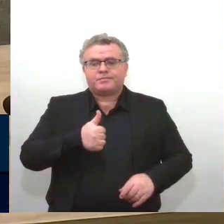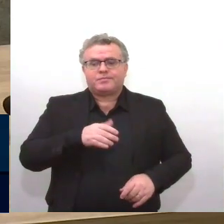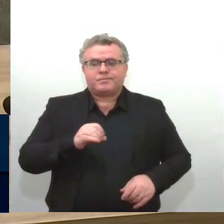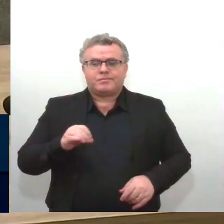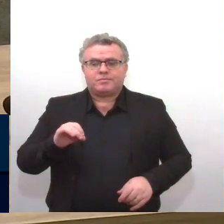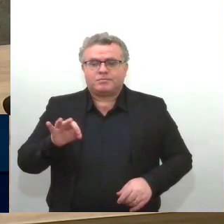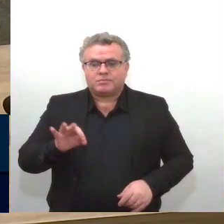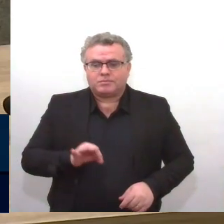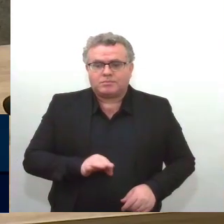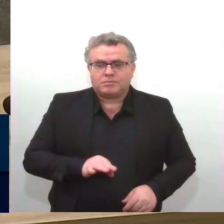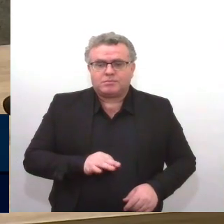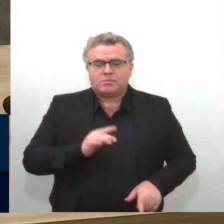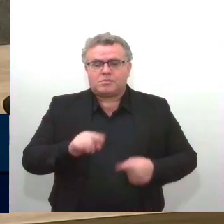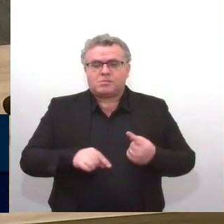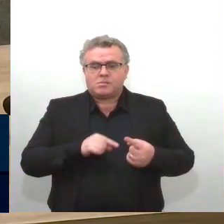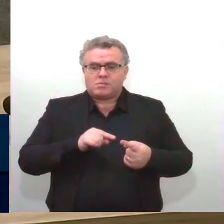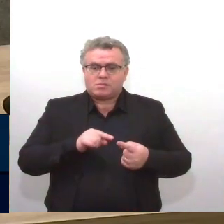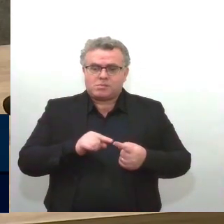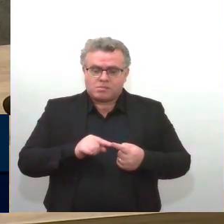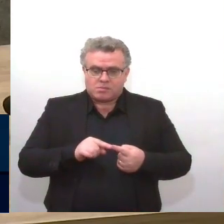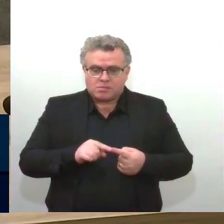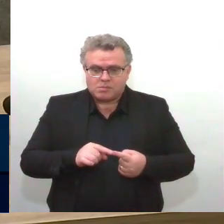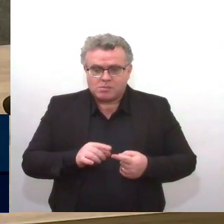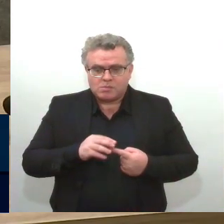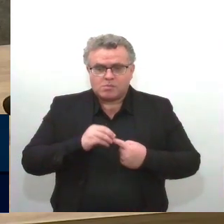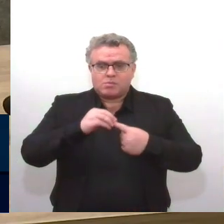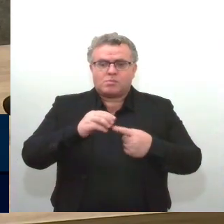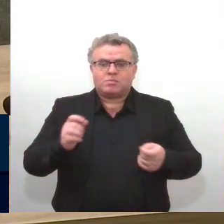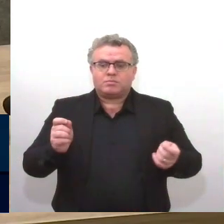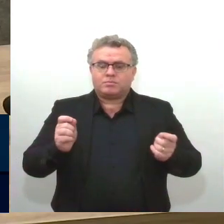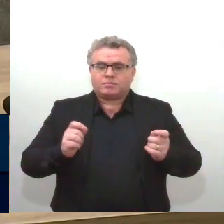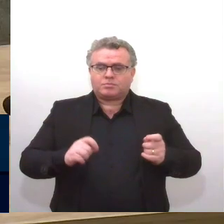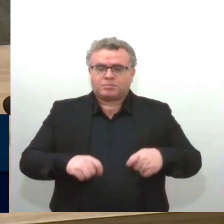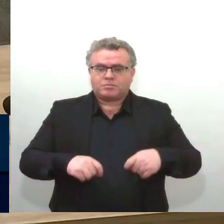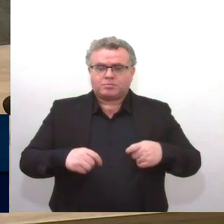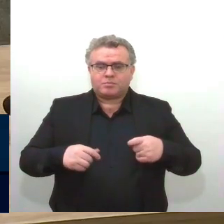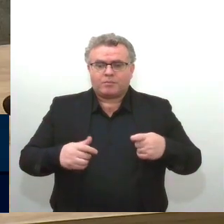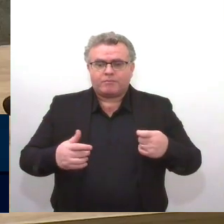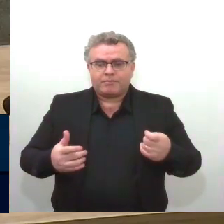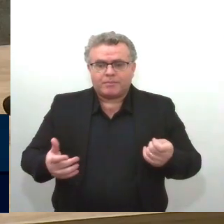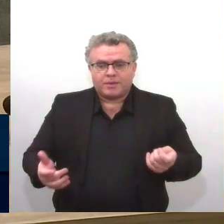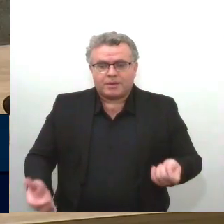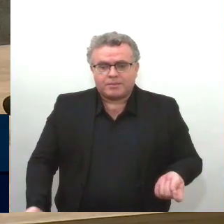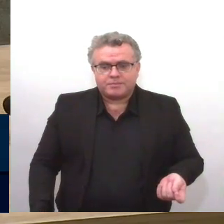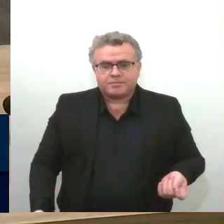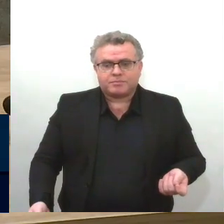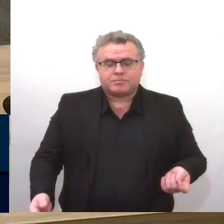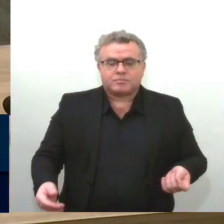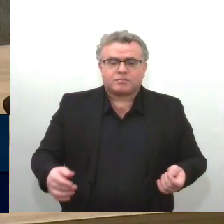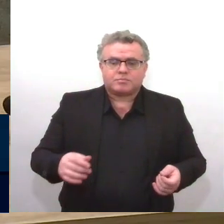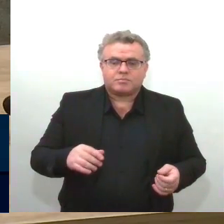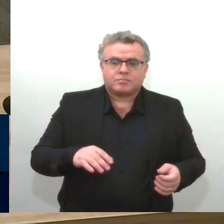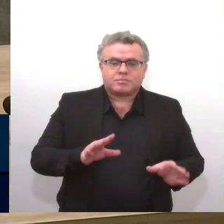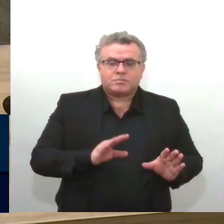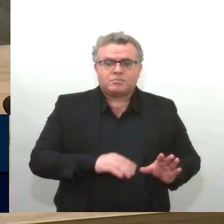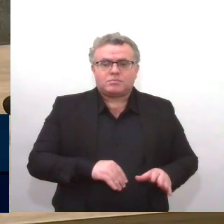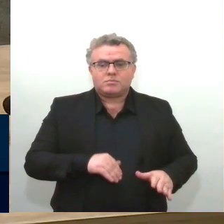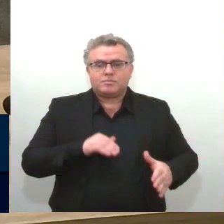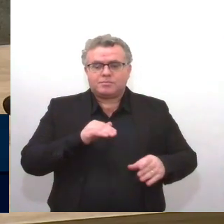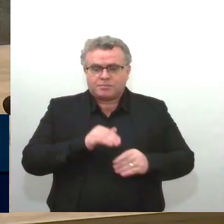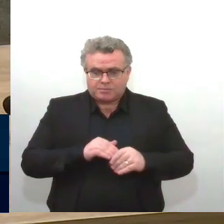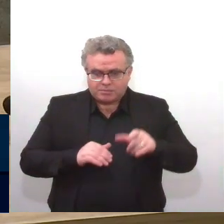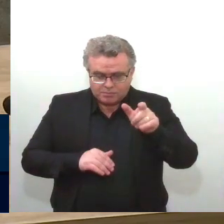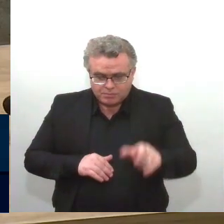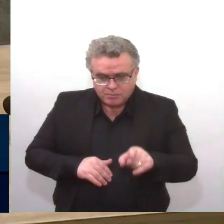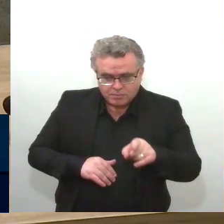diferente do outro os que saíram de Ribeirópolis para votar em vossa excelência é porque queria